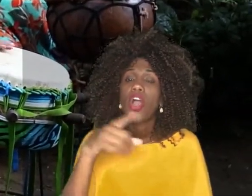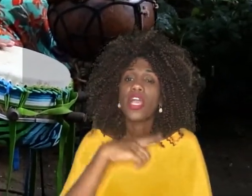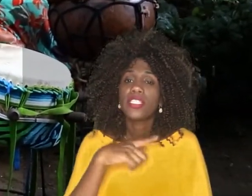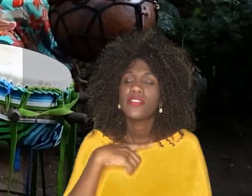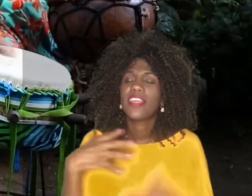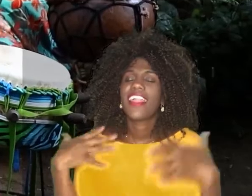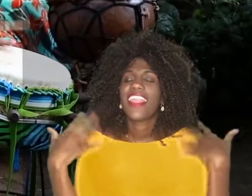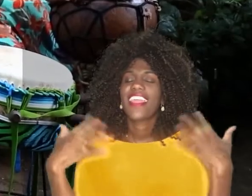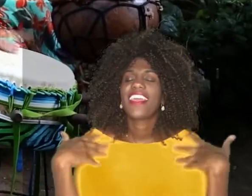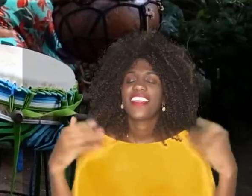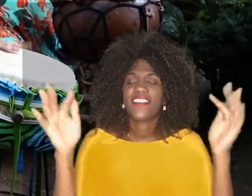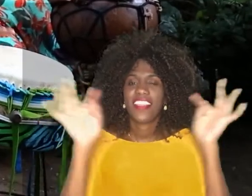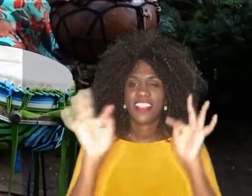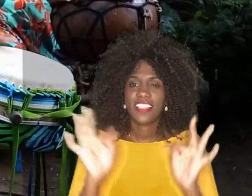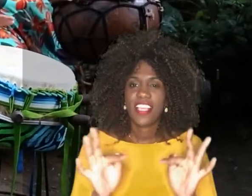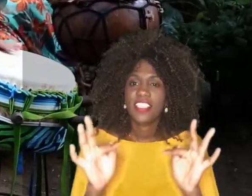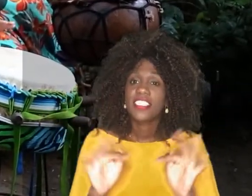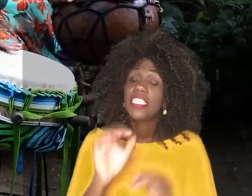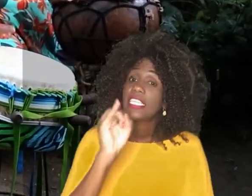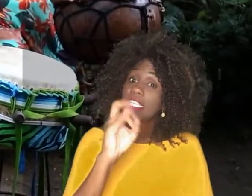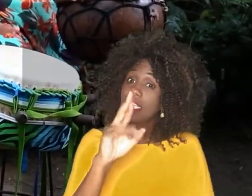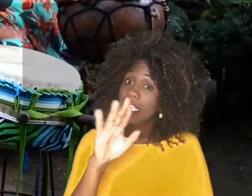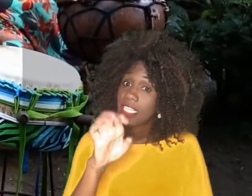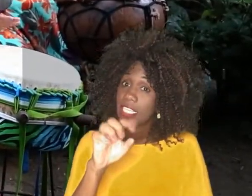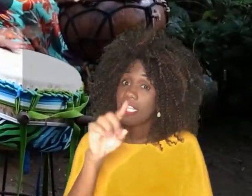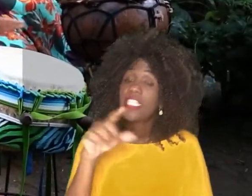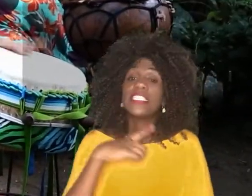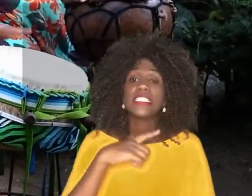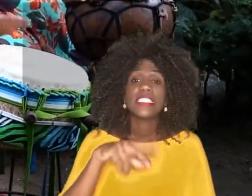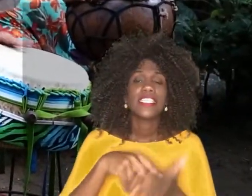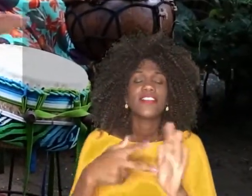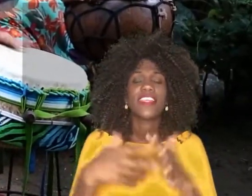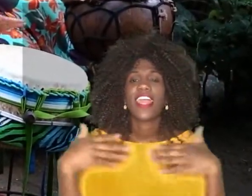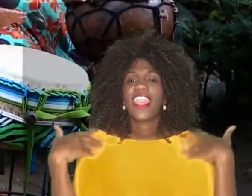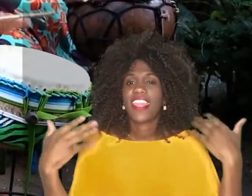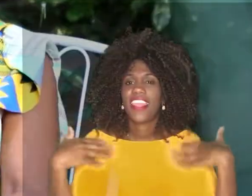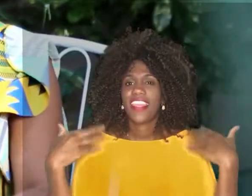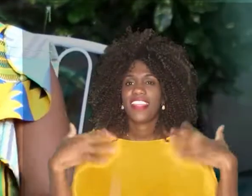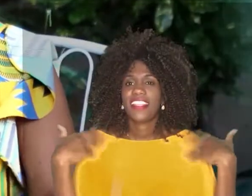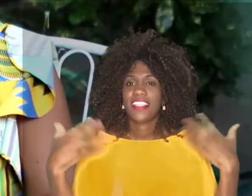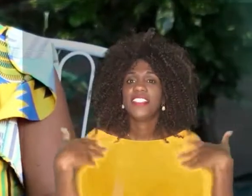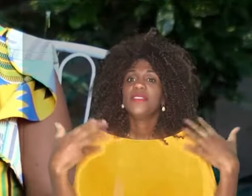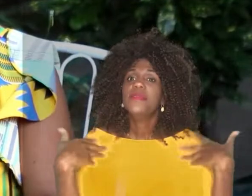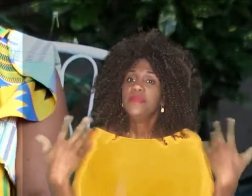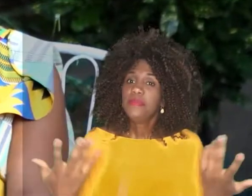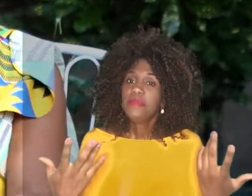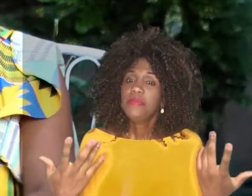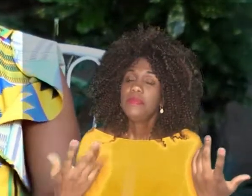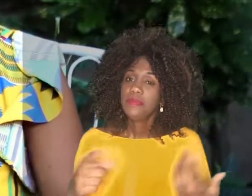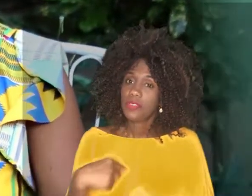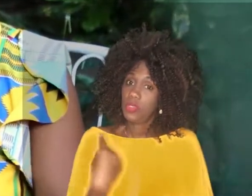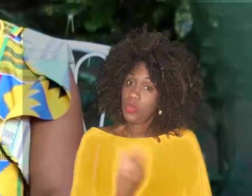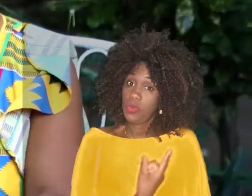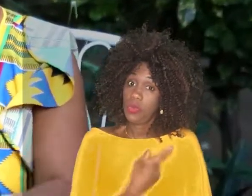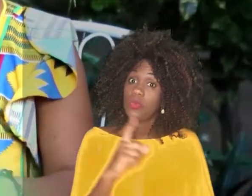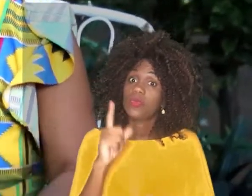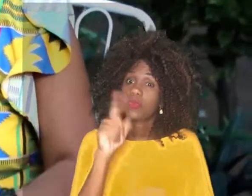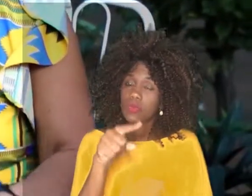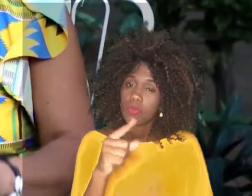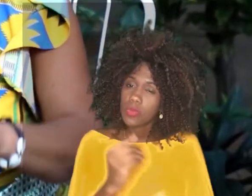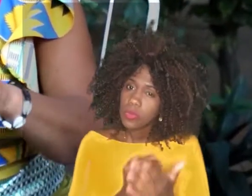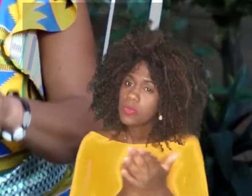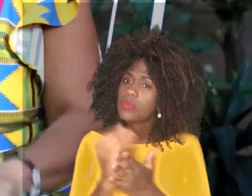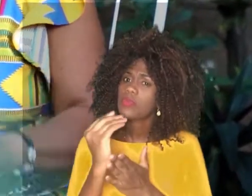alegria, felicidade. Irê, tambor irê, também quer dizer alegria. Então, nós somos